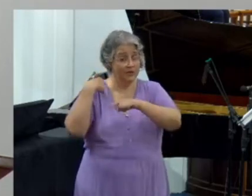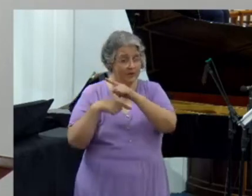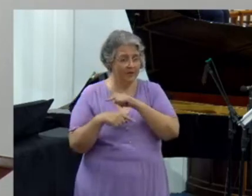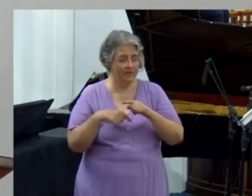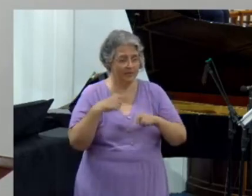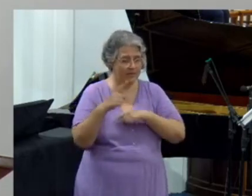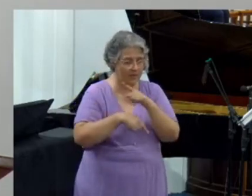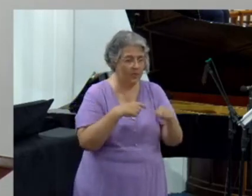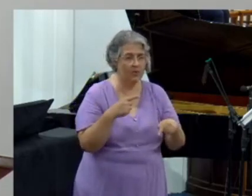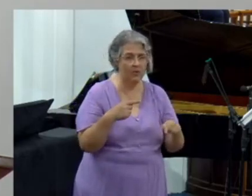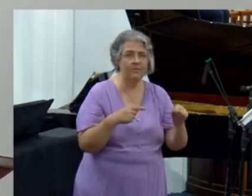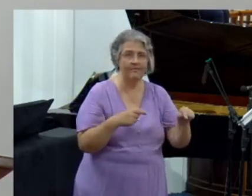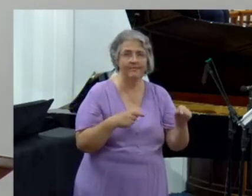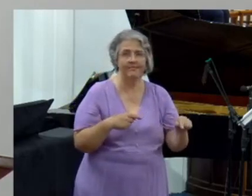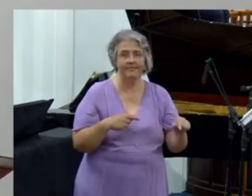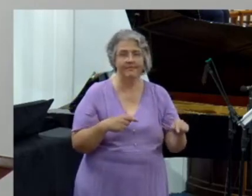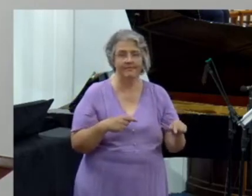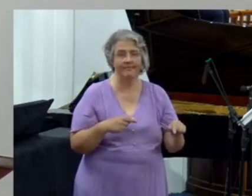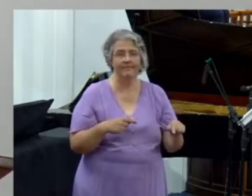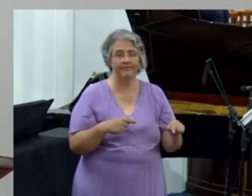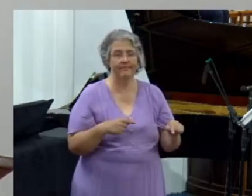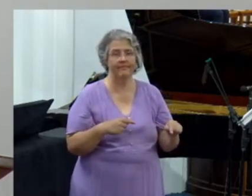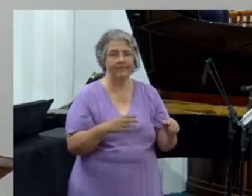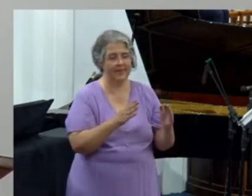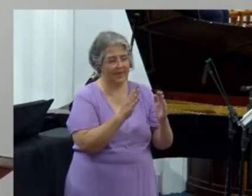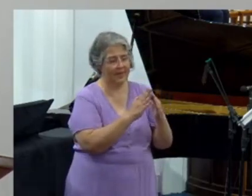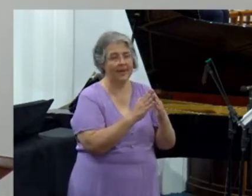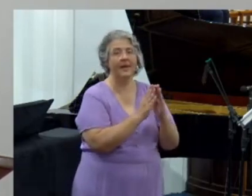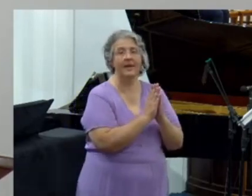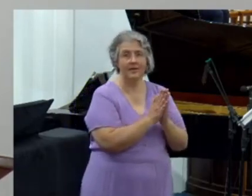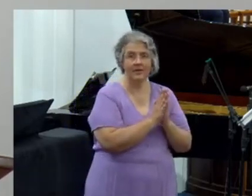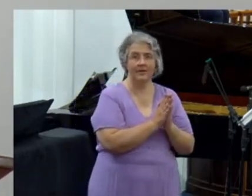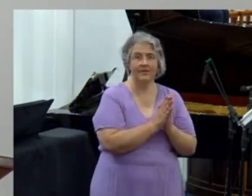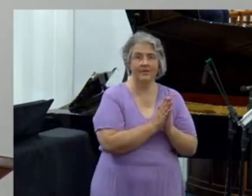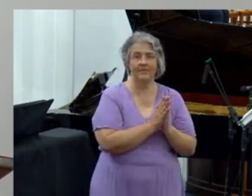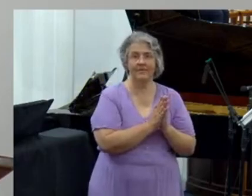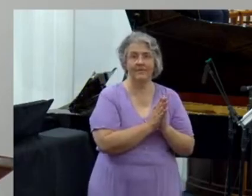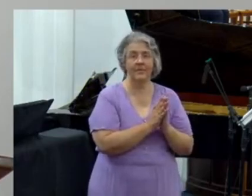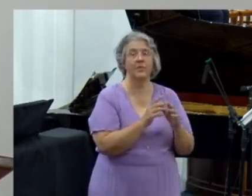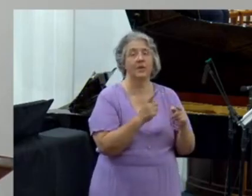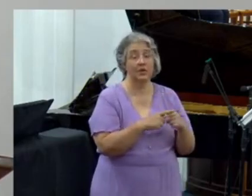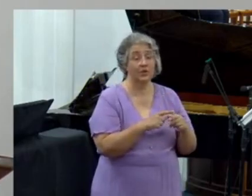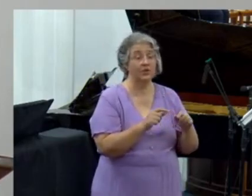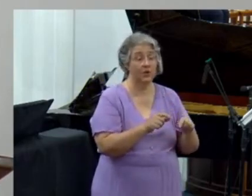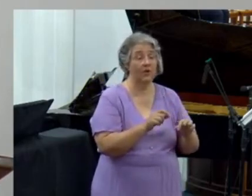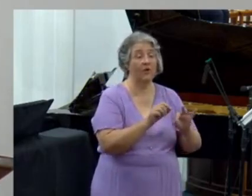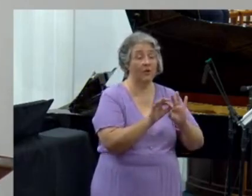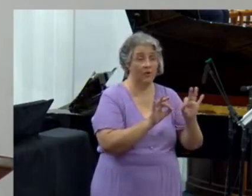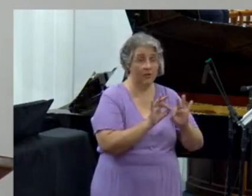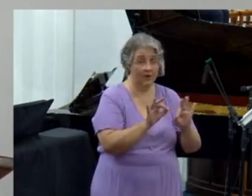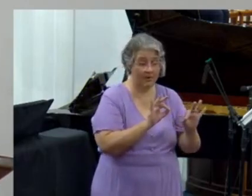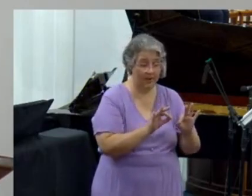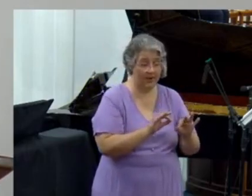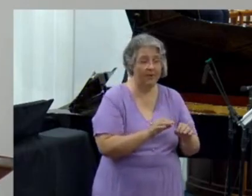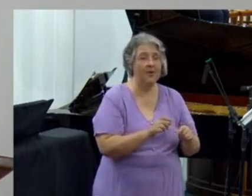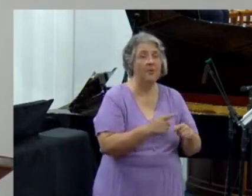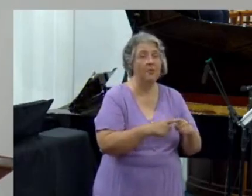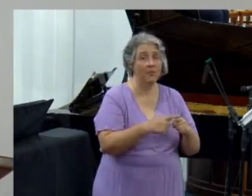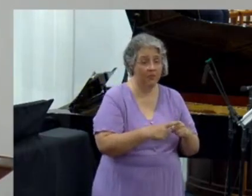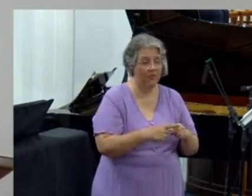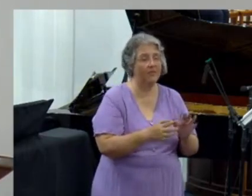Porque até mesmo o templo só funcionaria por meio dele. O templo era dele e